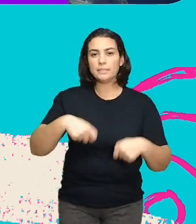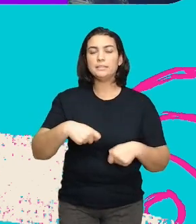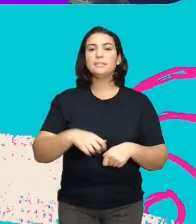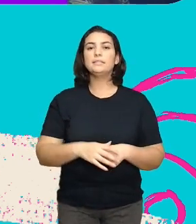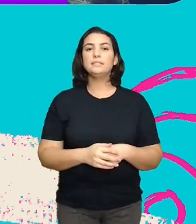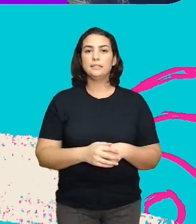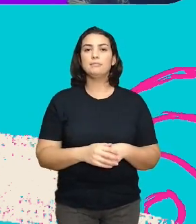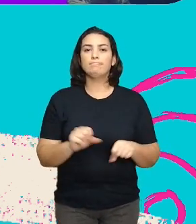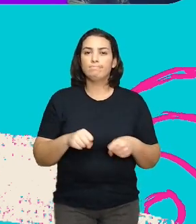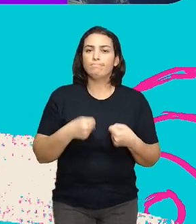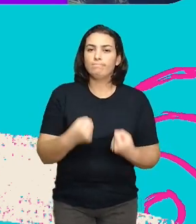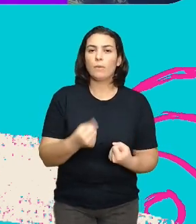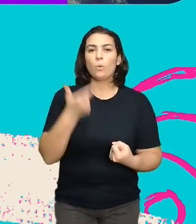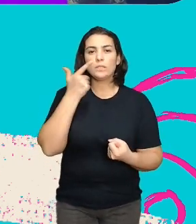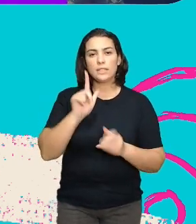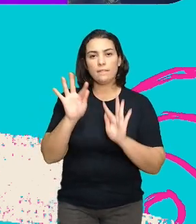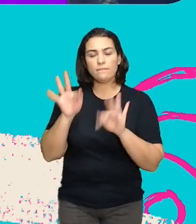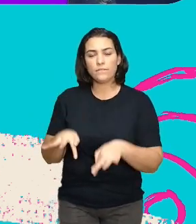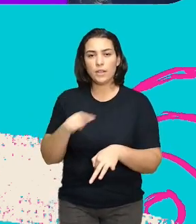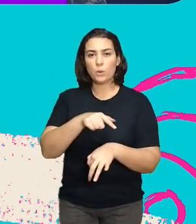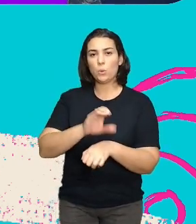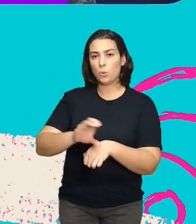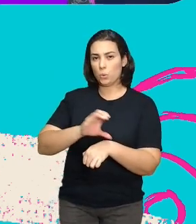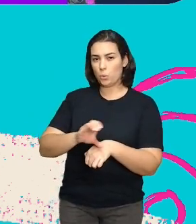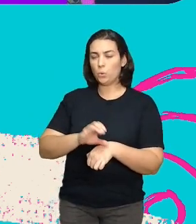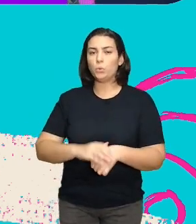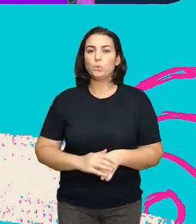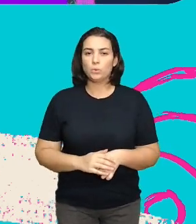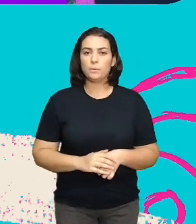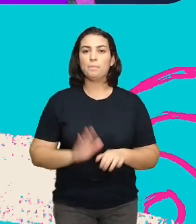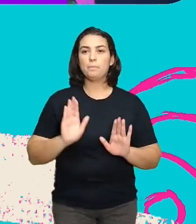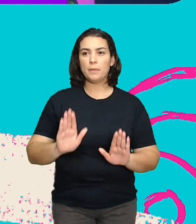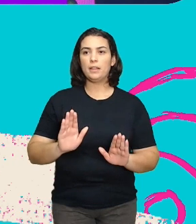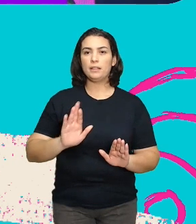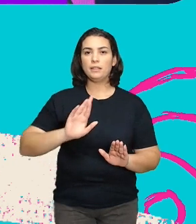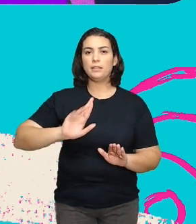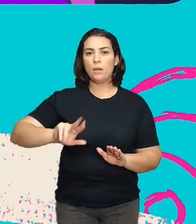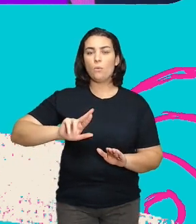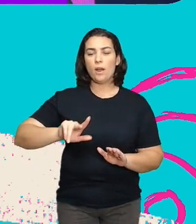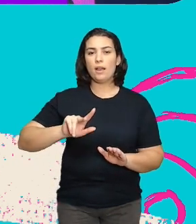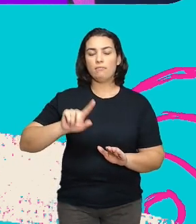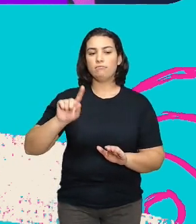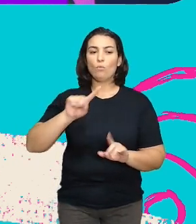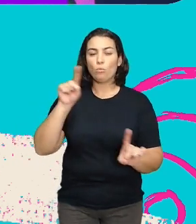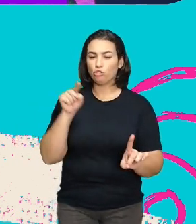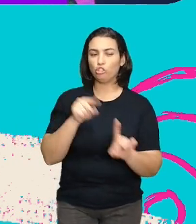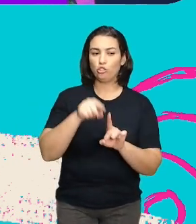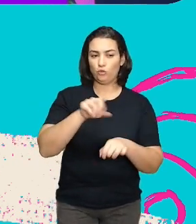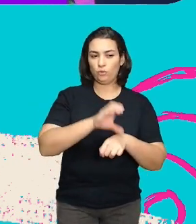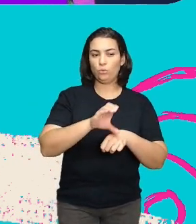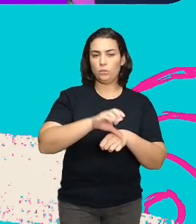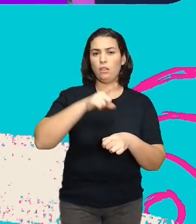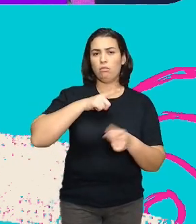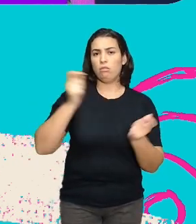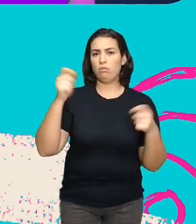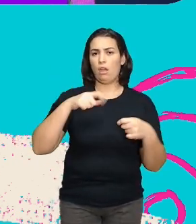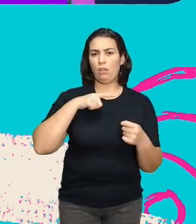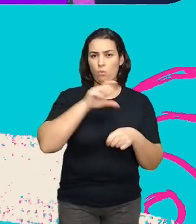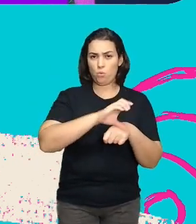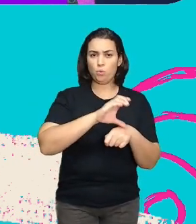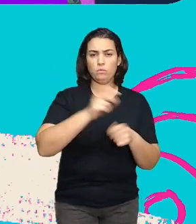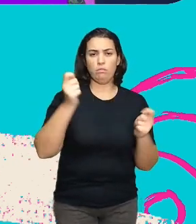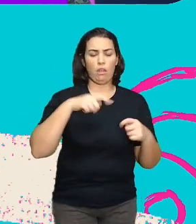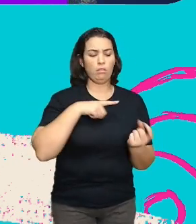formação específica. E essa não é a ideia do curso, então, o curso tem 3 saídas e o estudante tem a oportunidade